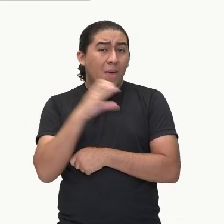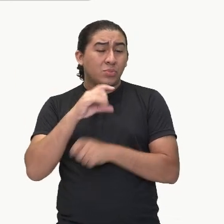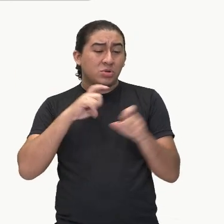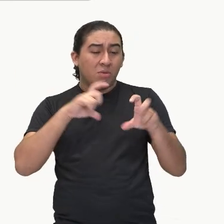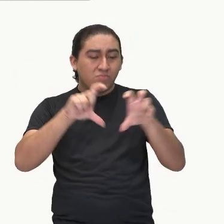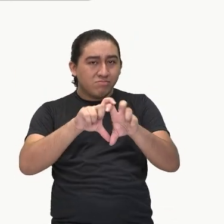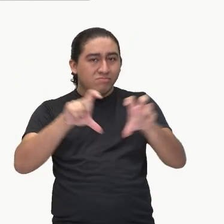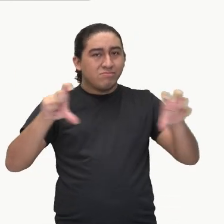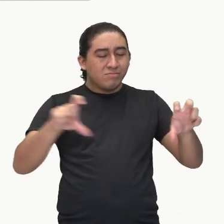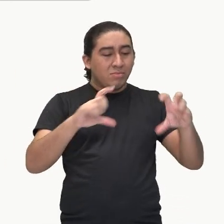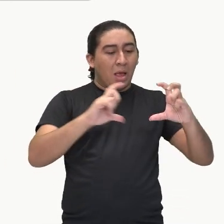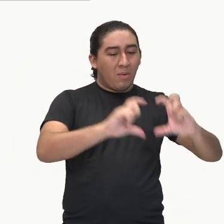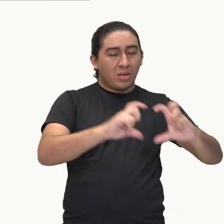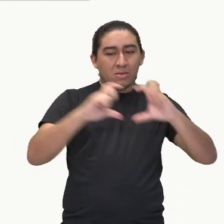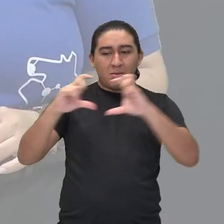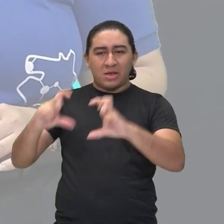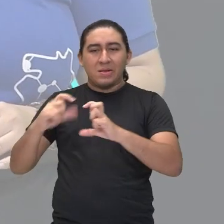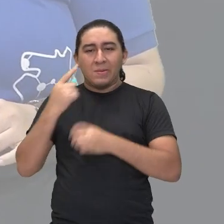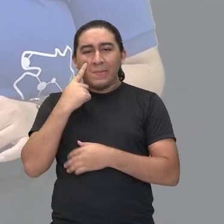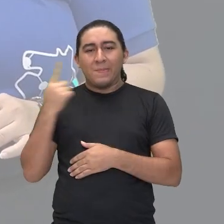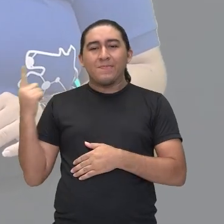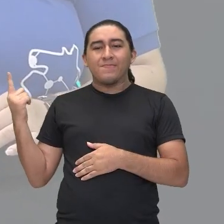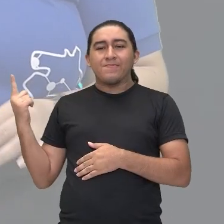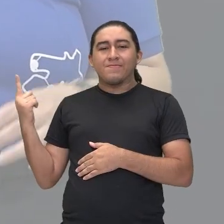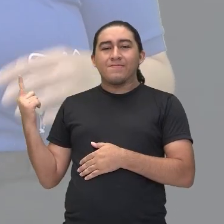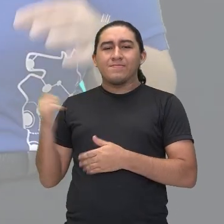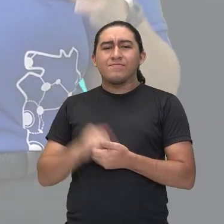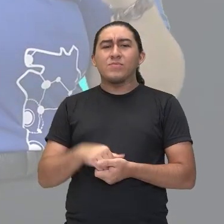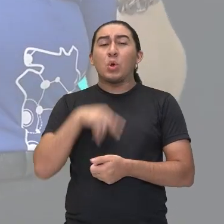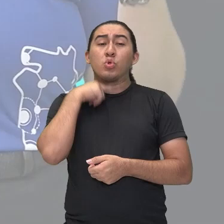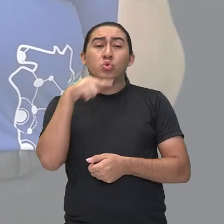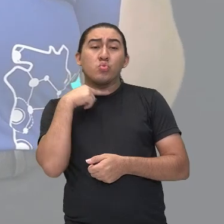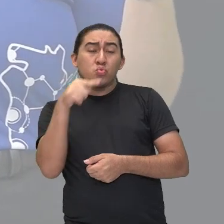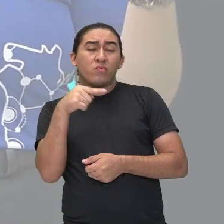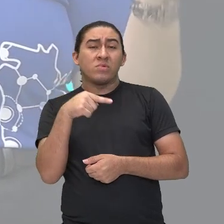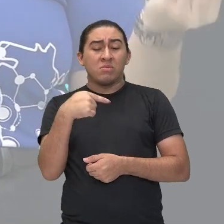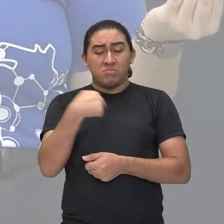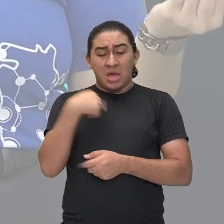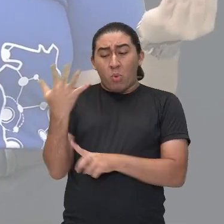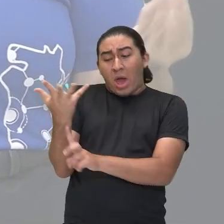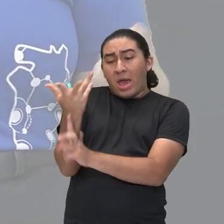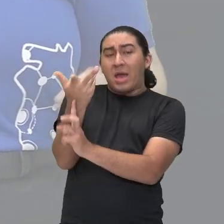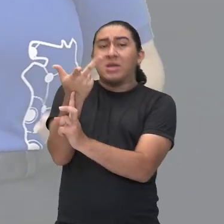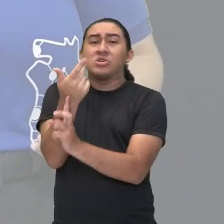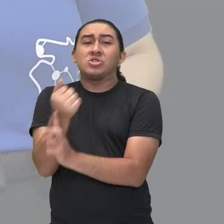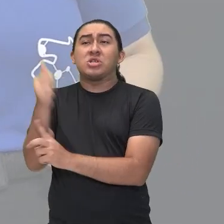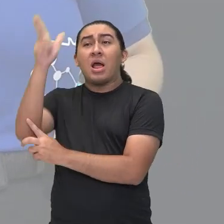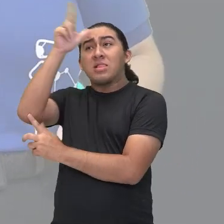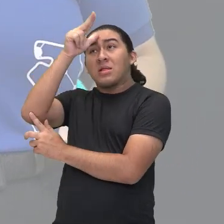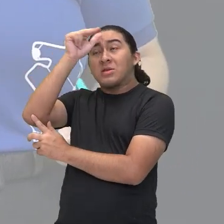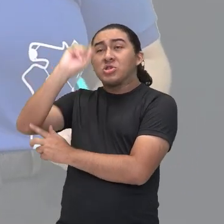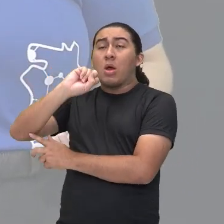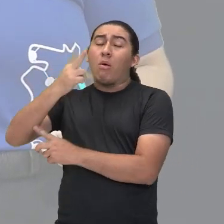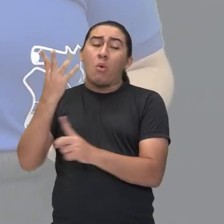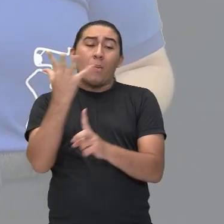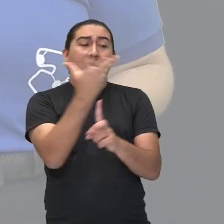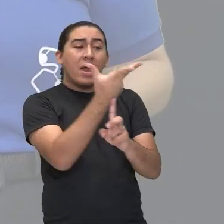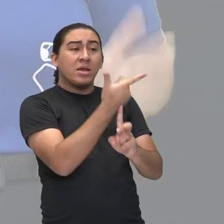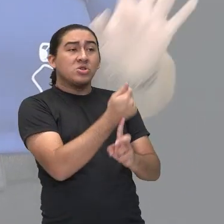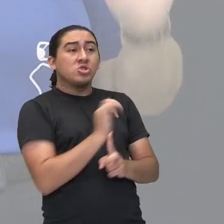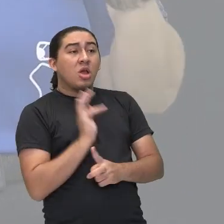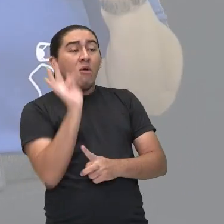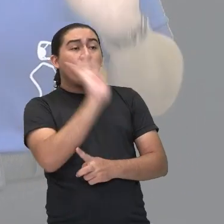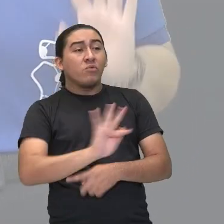2 quadrinhos. Olhem só. Estou indecisa, sou uma artista dadaísta ou uma artista